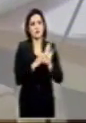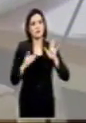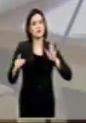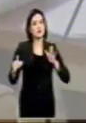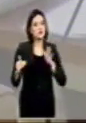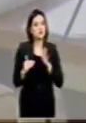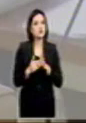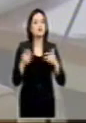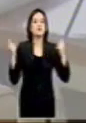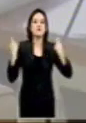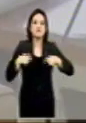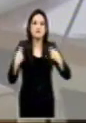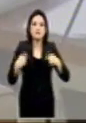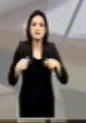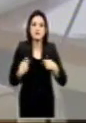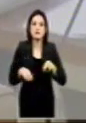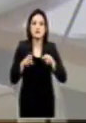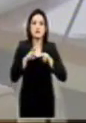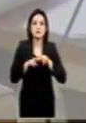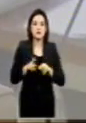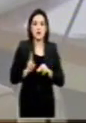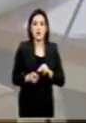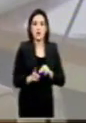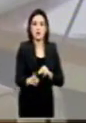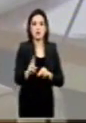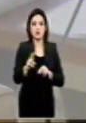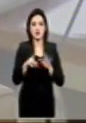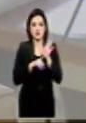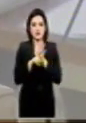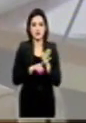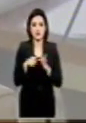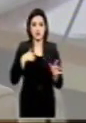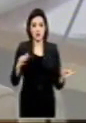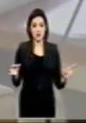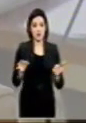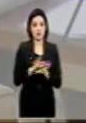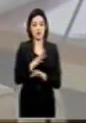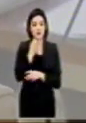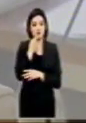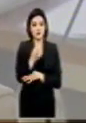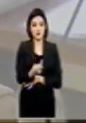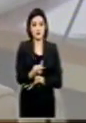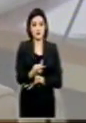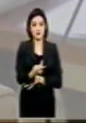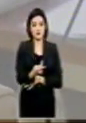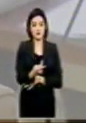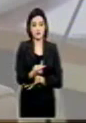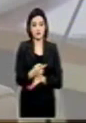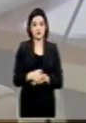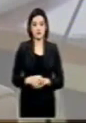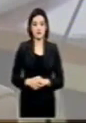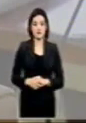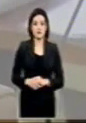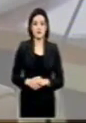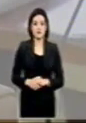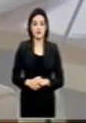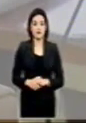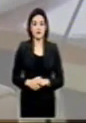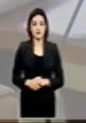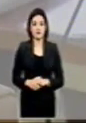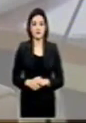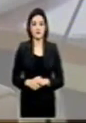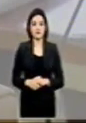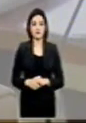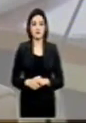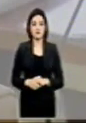prosseguimento das diligências. E assim concluo, senhor presidente, assentando as seguintes conclusões desse